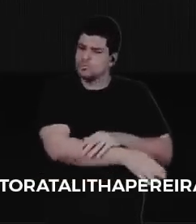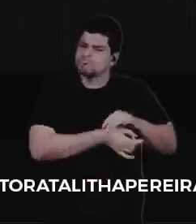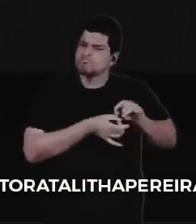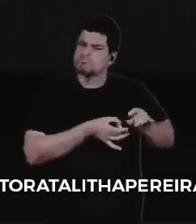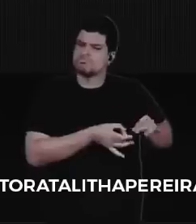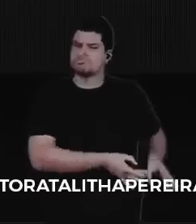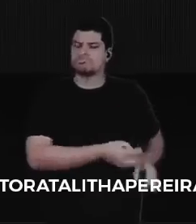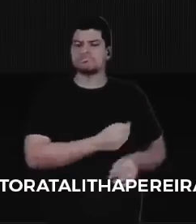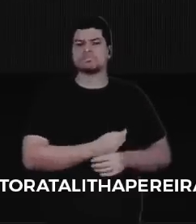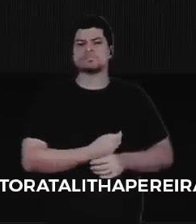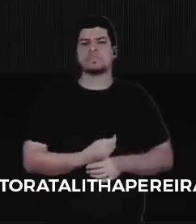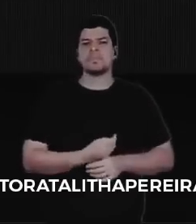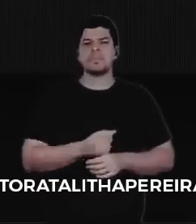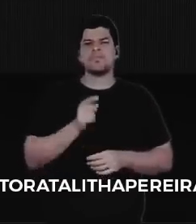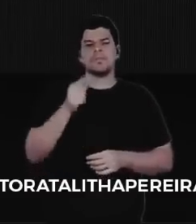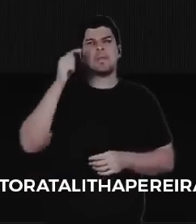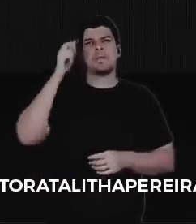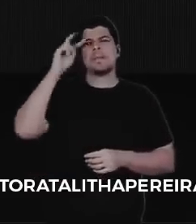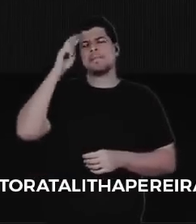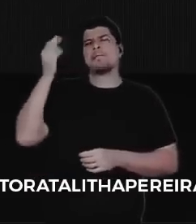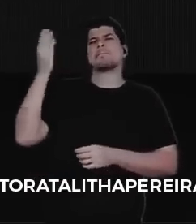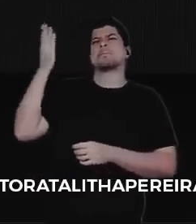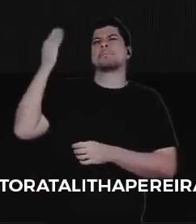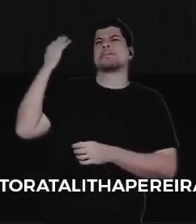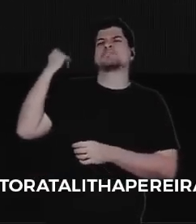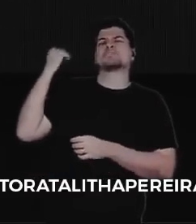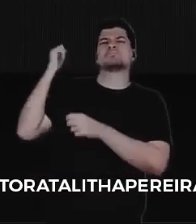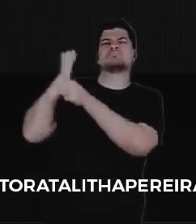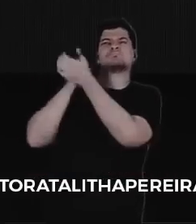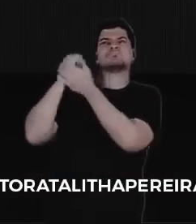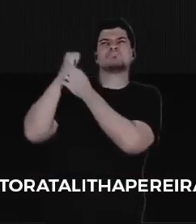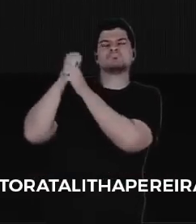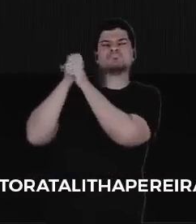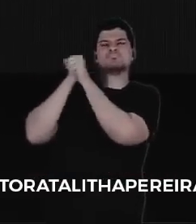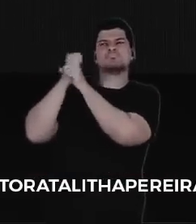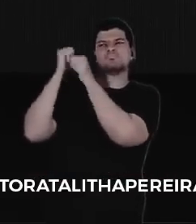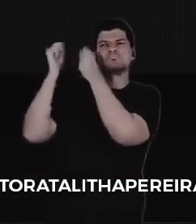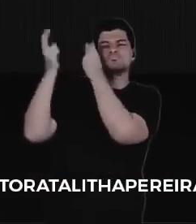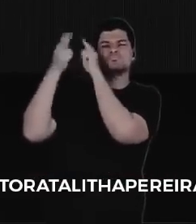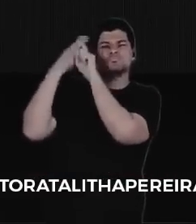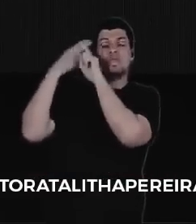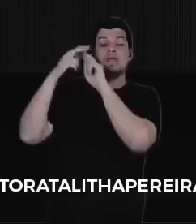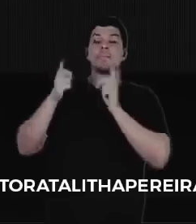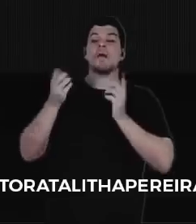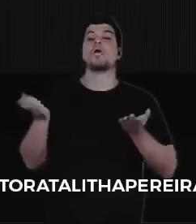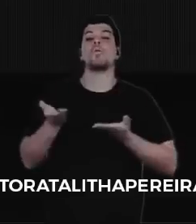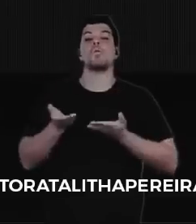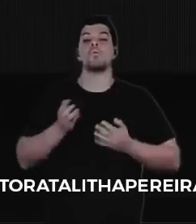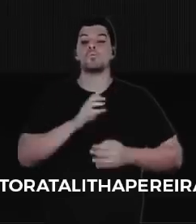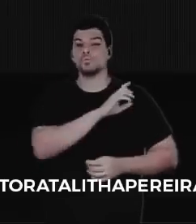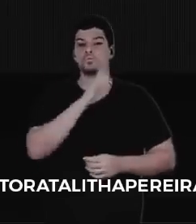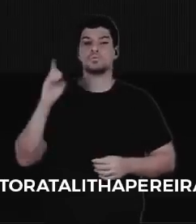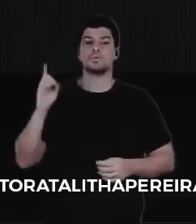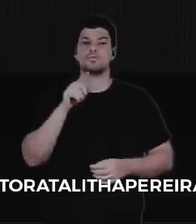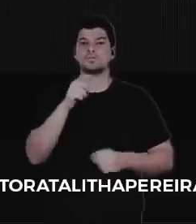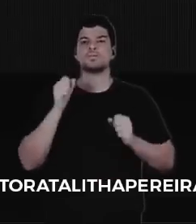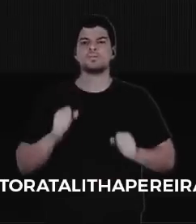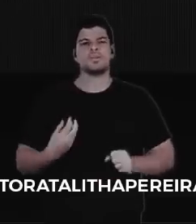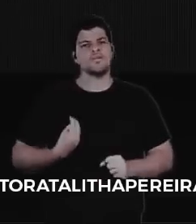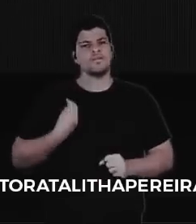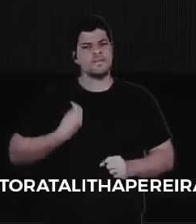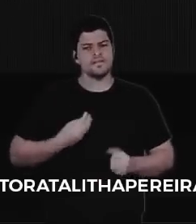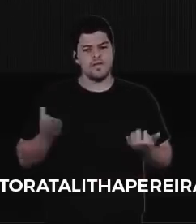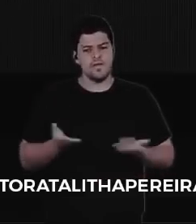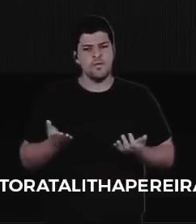Talvez você está preso ao passado há tantos anos. Hoje é o dia de você viver o presente olhando para o